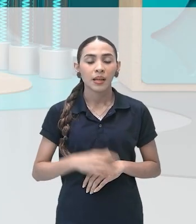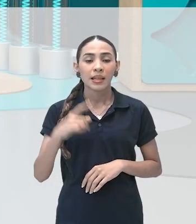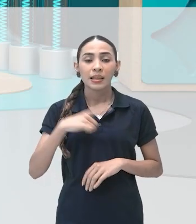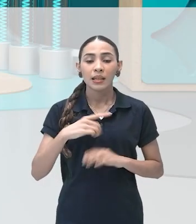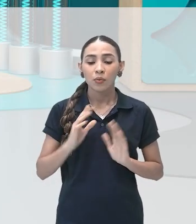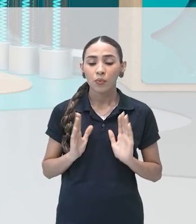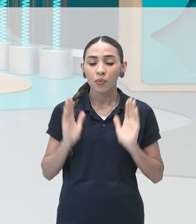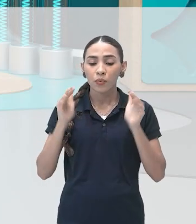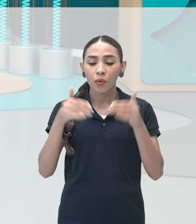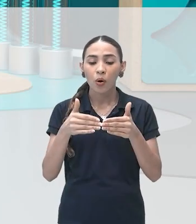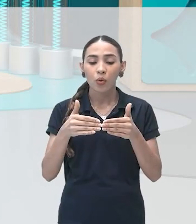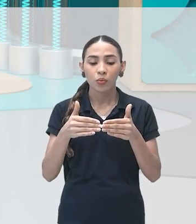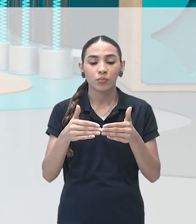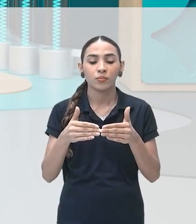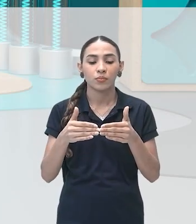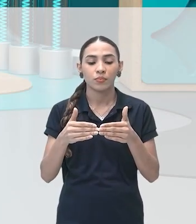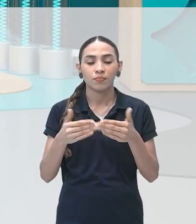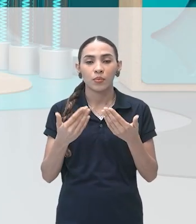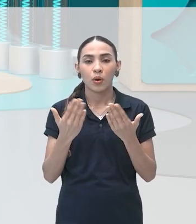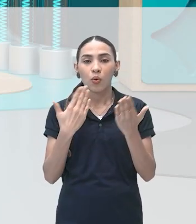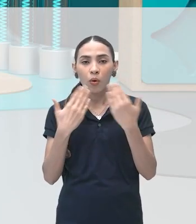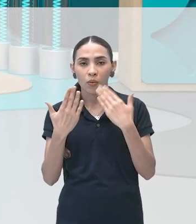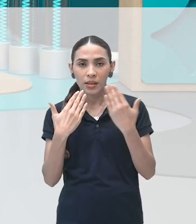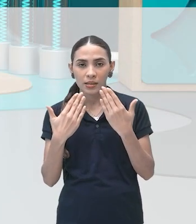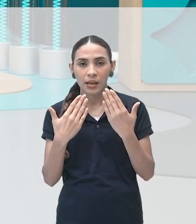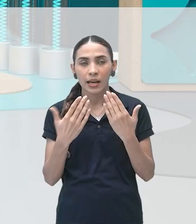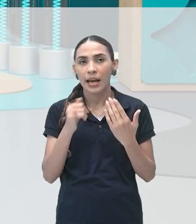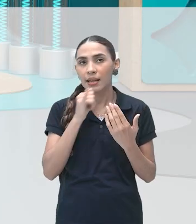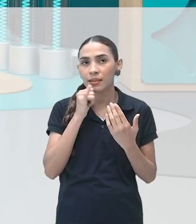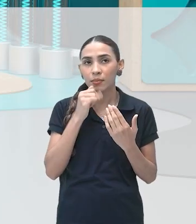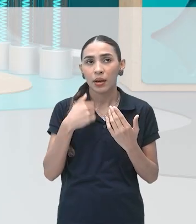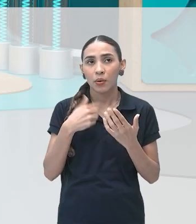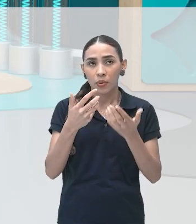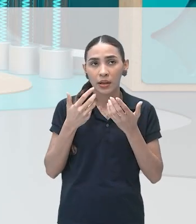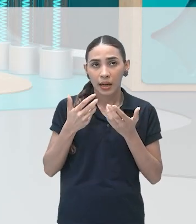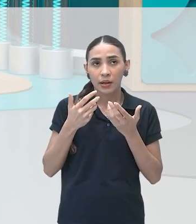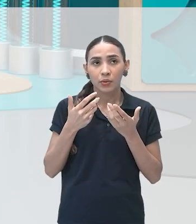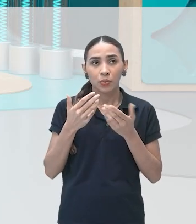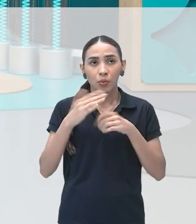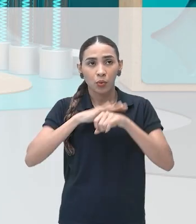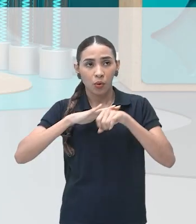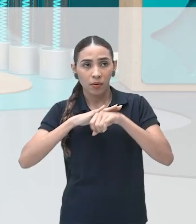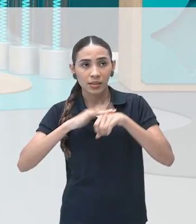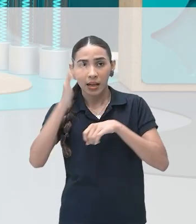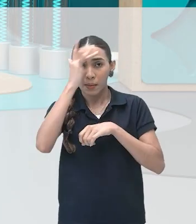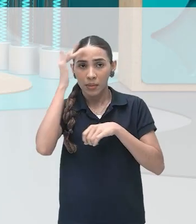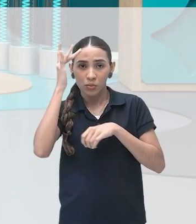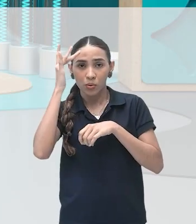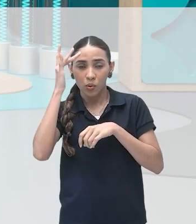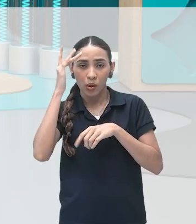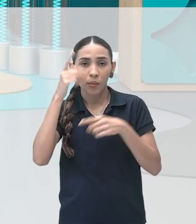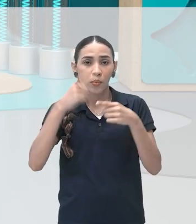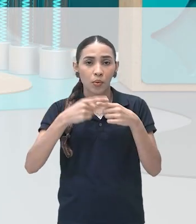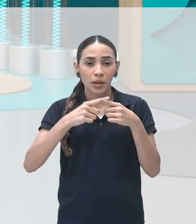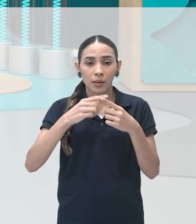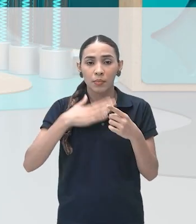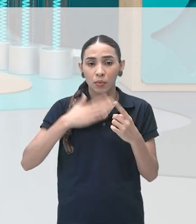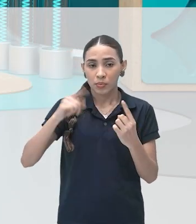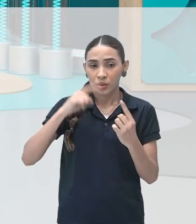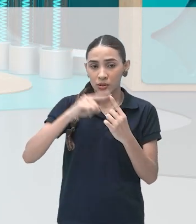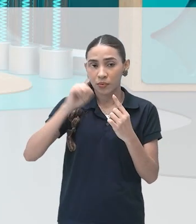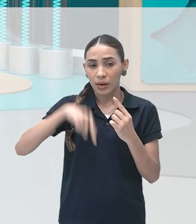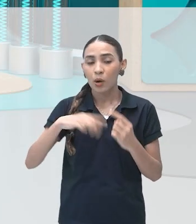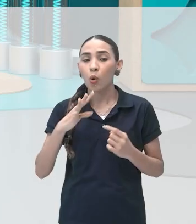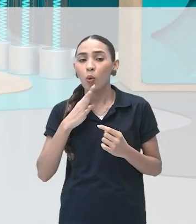direcionar a conversa. Eu quero conversar com aquela pessoa porque o meu objetivo é conhecer o trabalho dela.